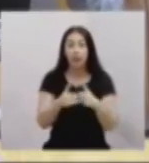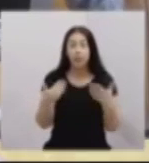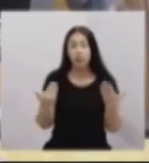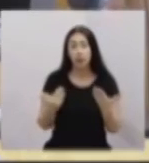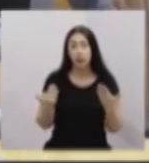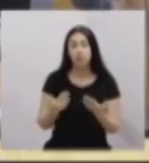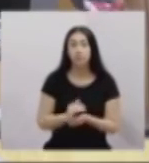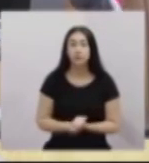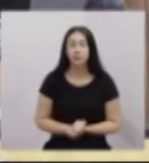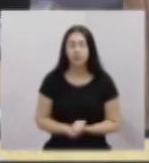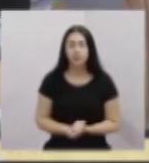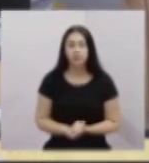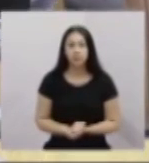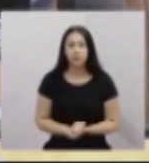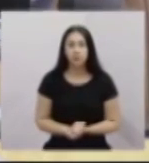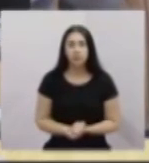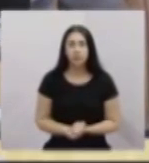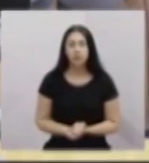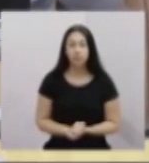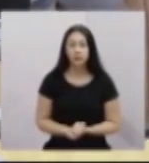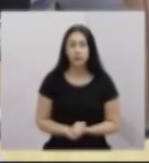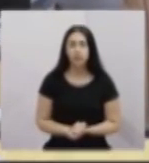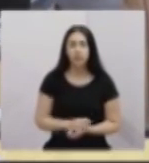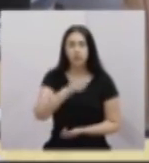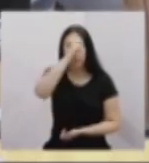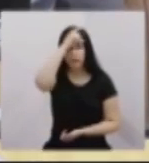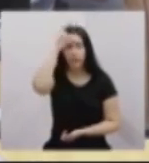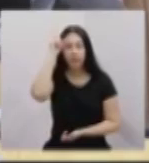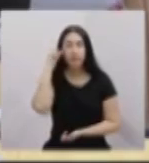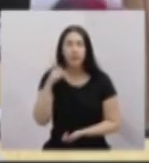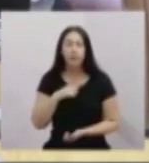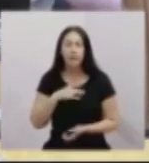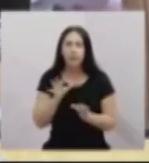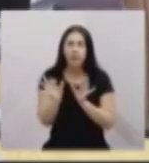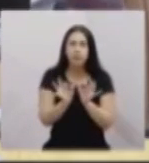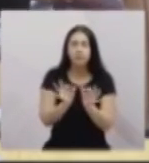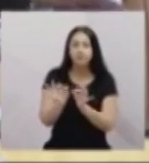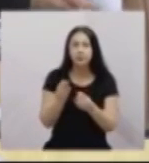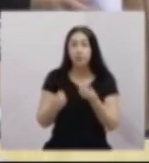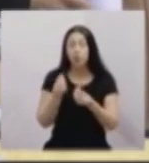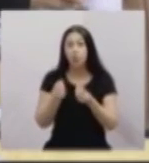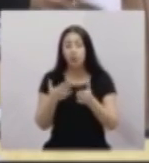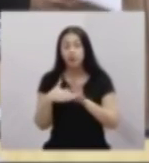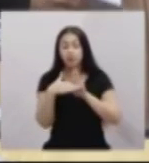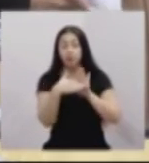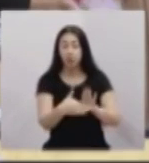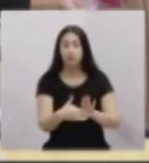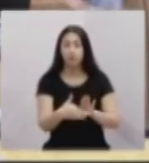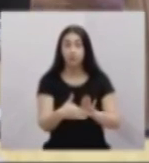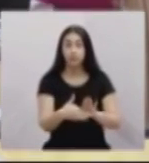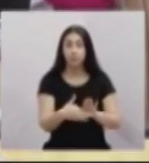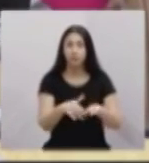atividade essencial ou não essencial? A Prefeitura de Jacareí possui algum planejamento para facilitar